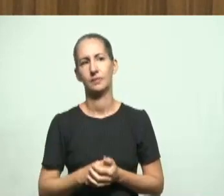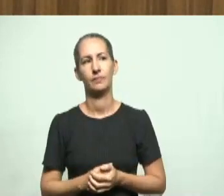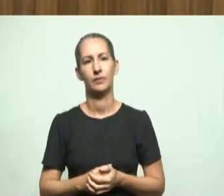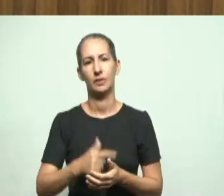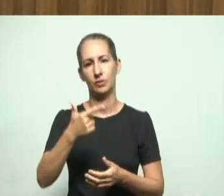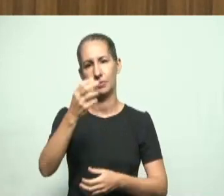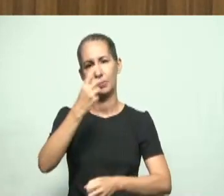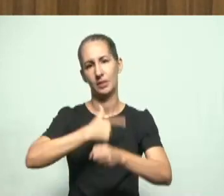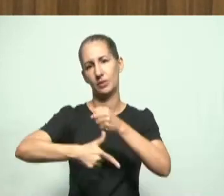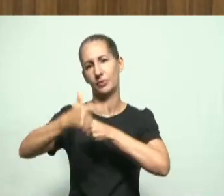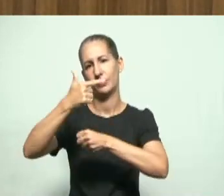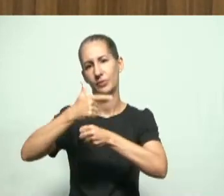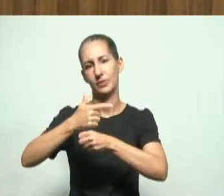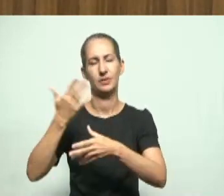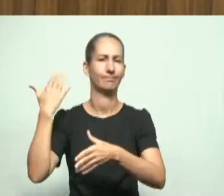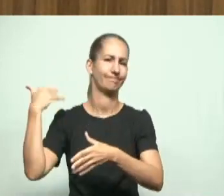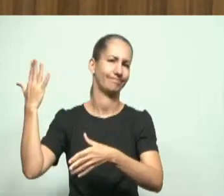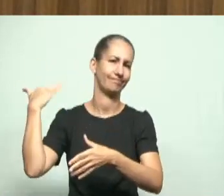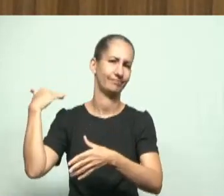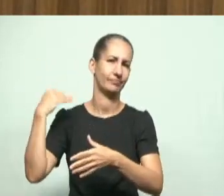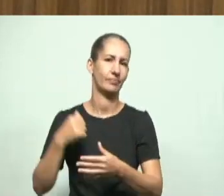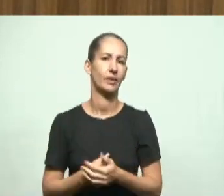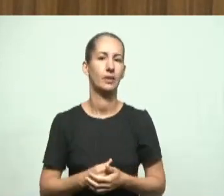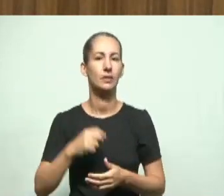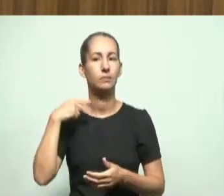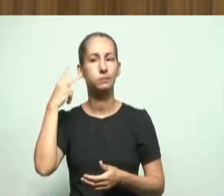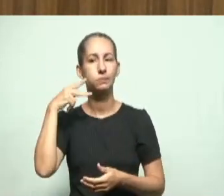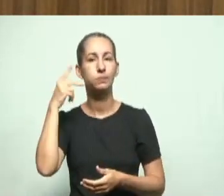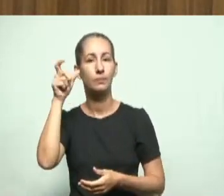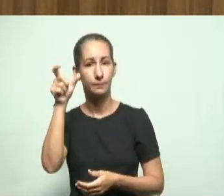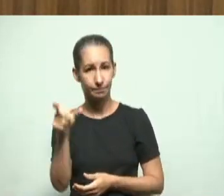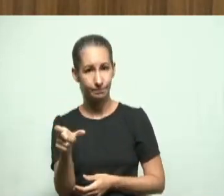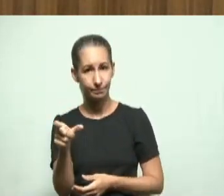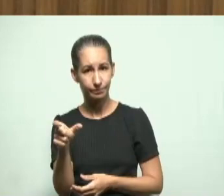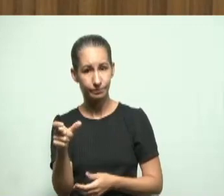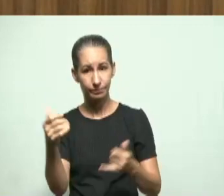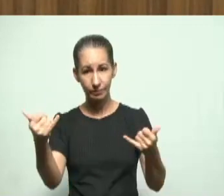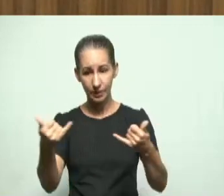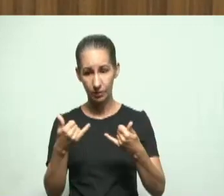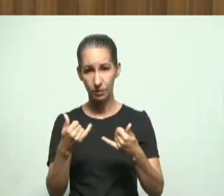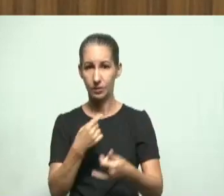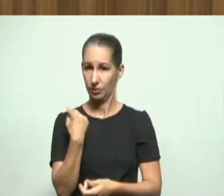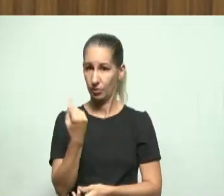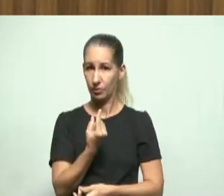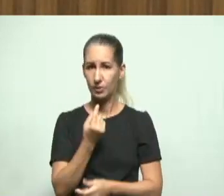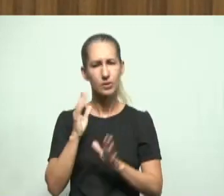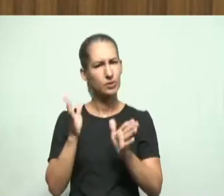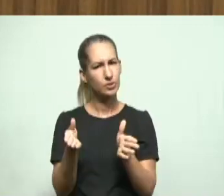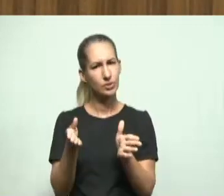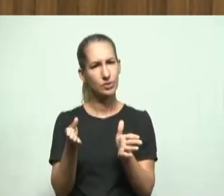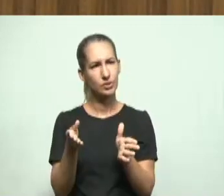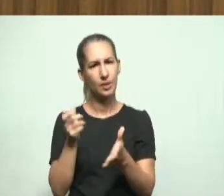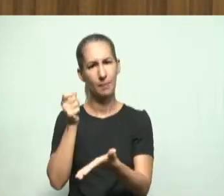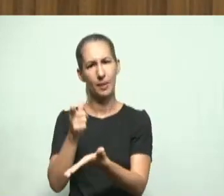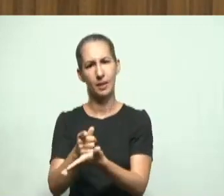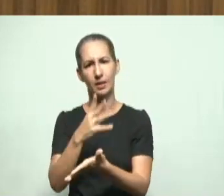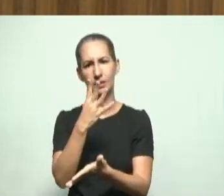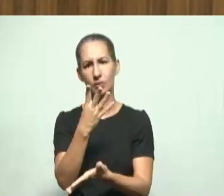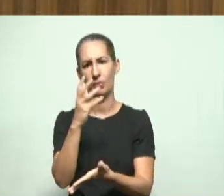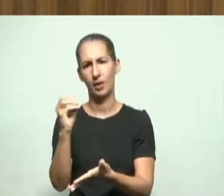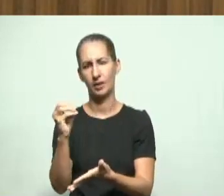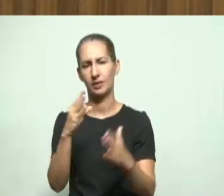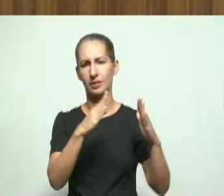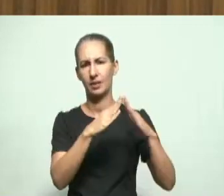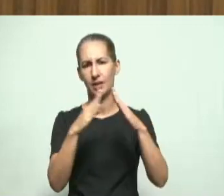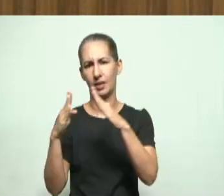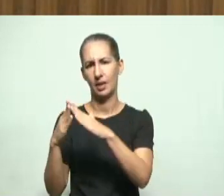2012. E aí a procuradoria diz para a gente que já foi indenizado 40 casas, faltando só